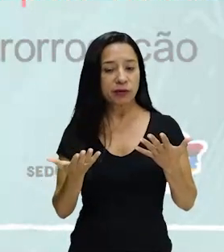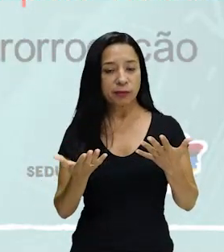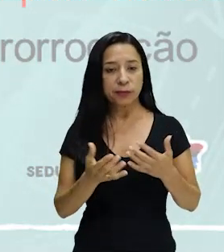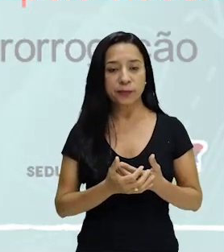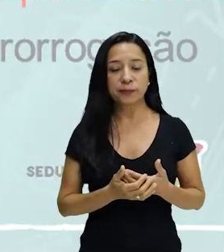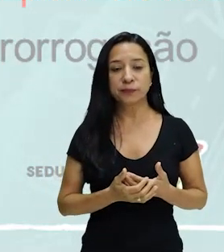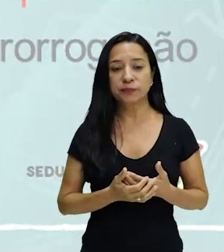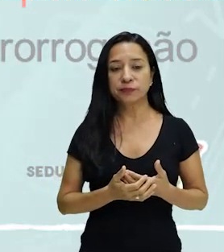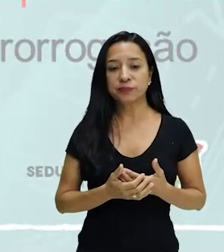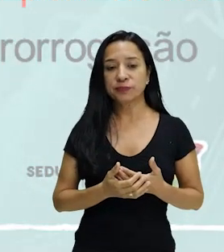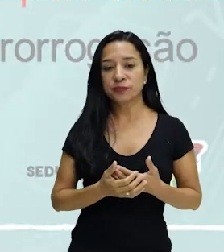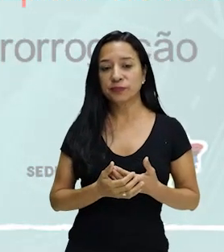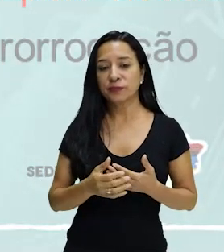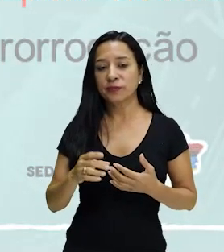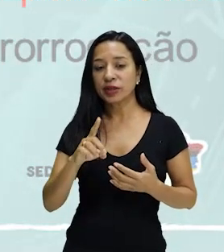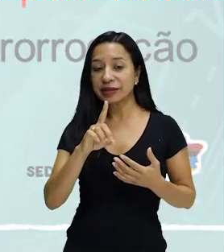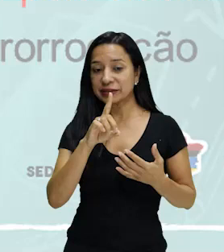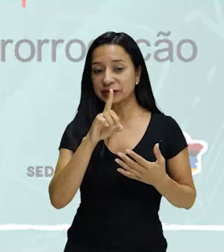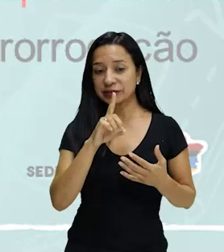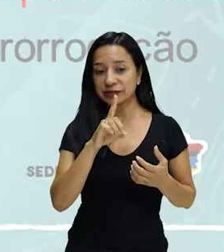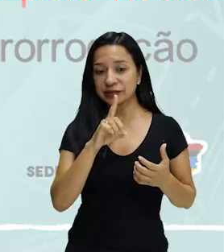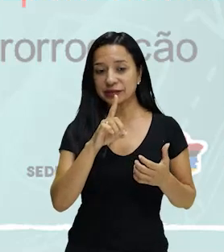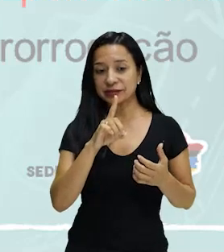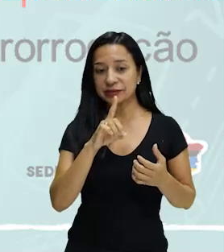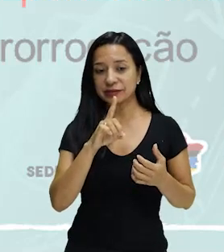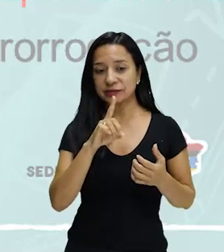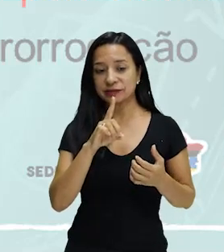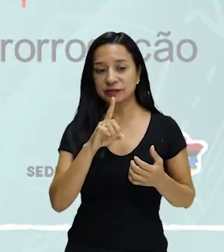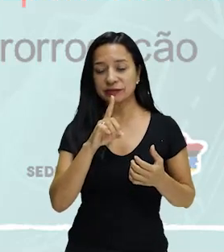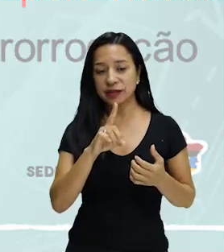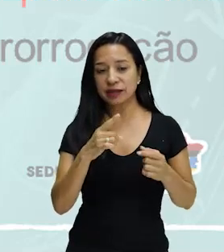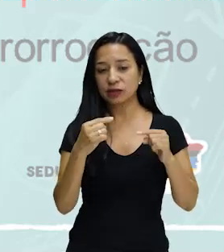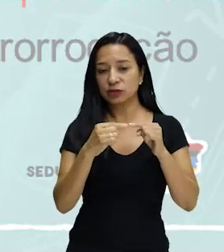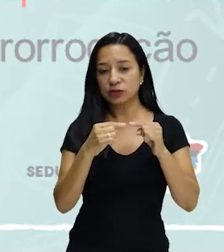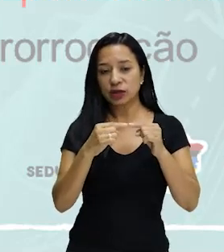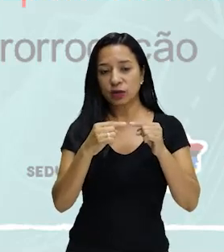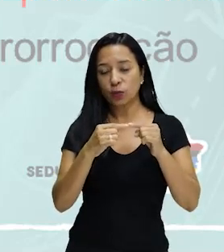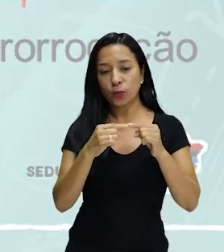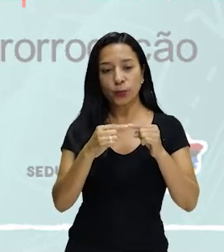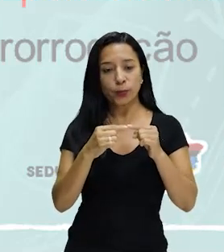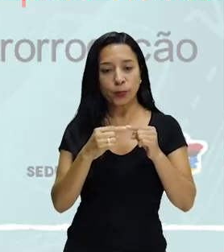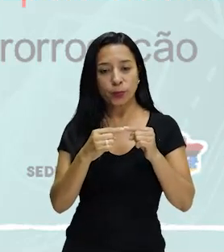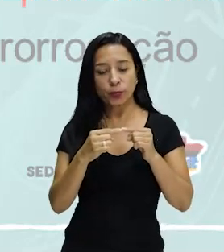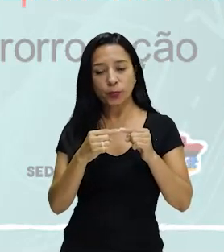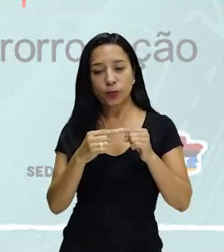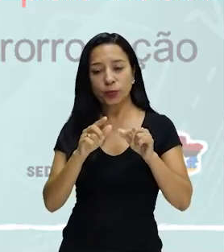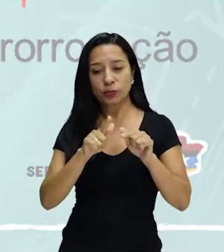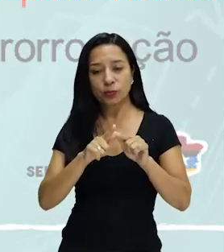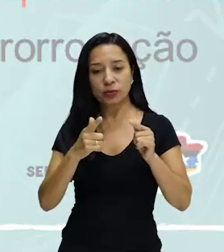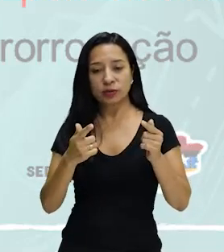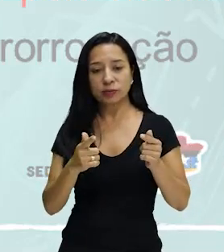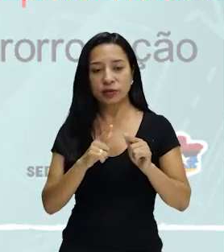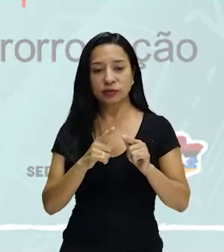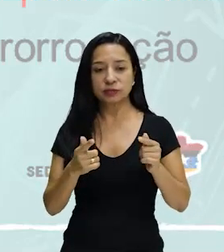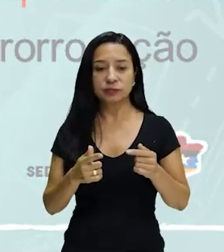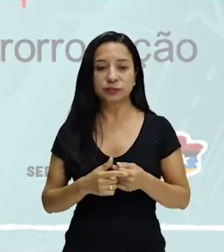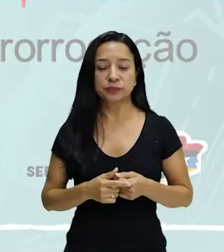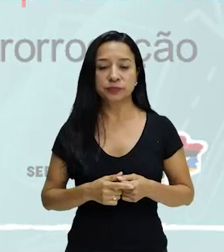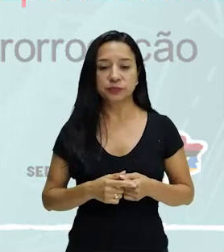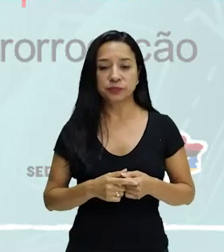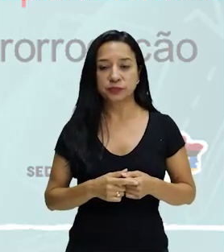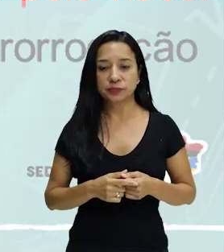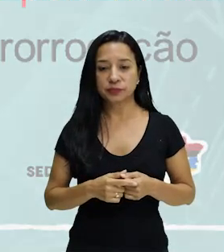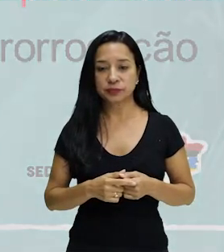Letra D está de acordo com a norma culta. Então, as demais estão erradas. Ó. Construir impérios a partir do